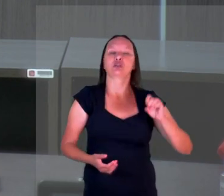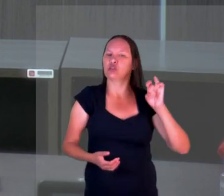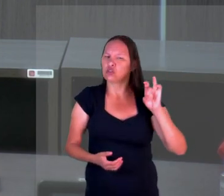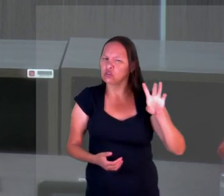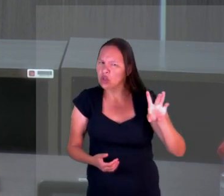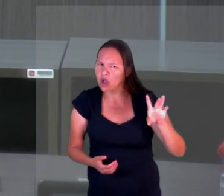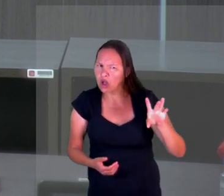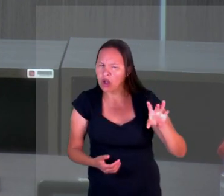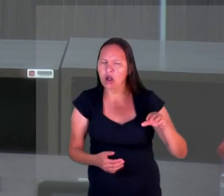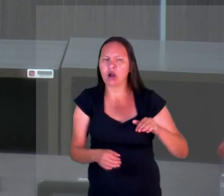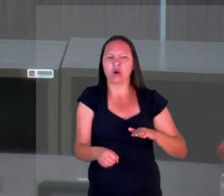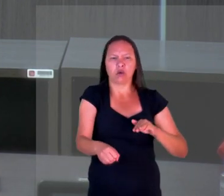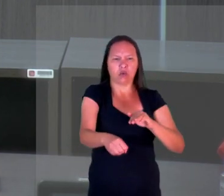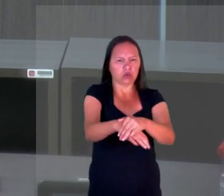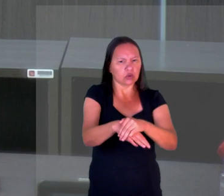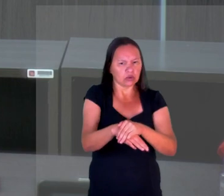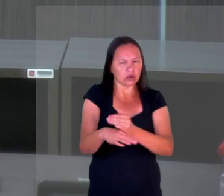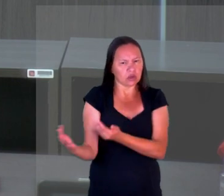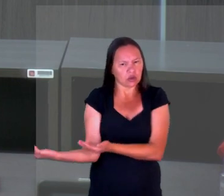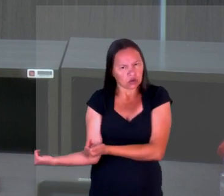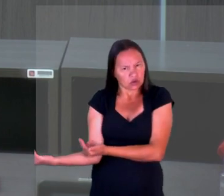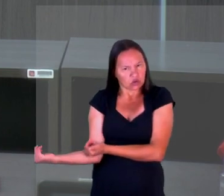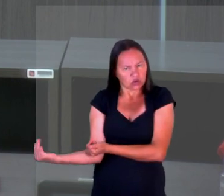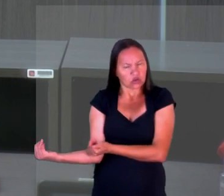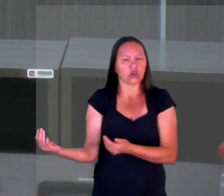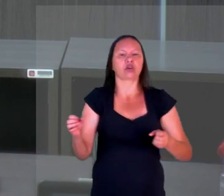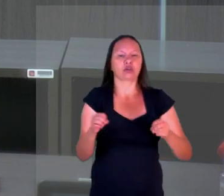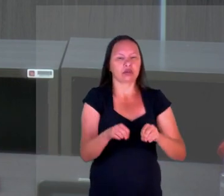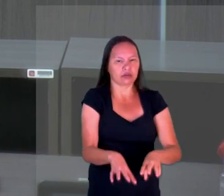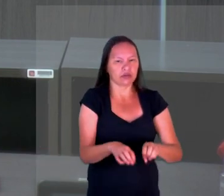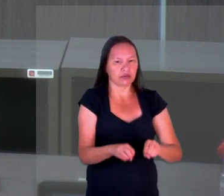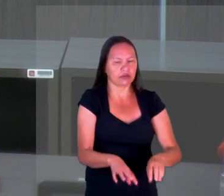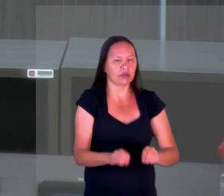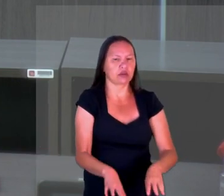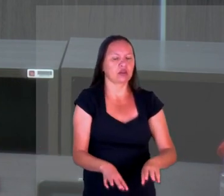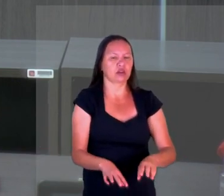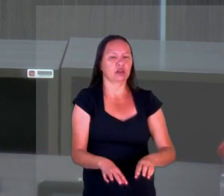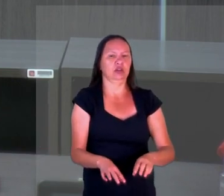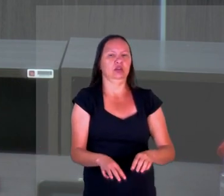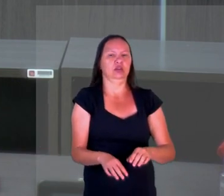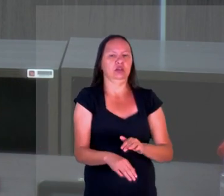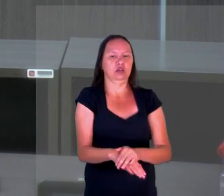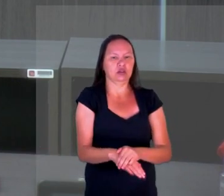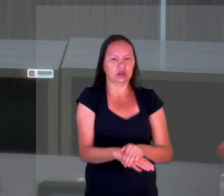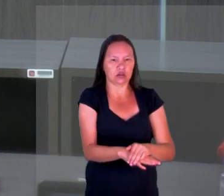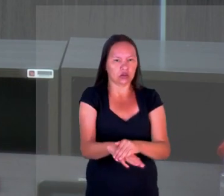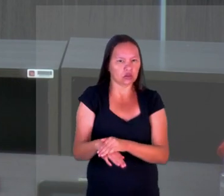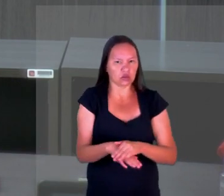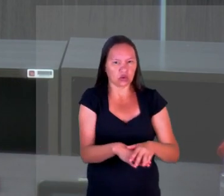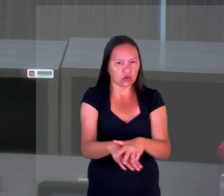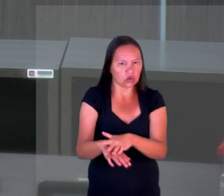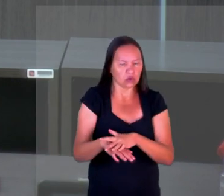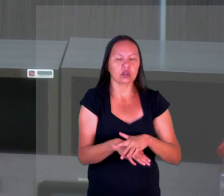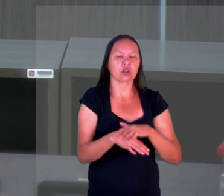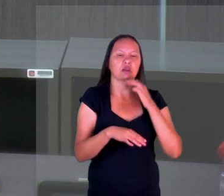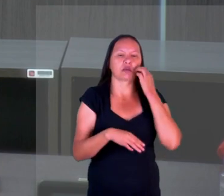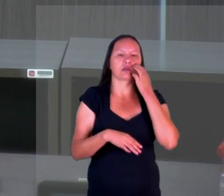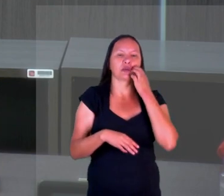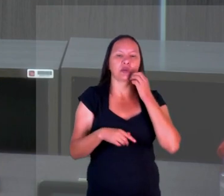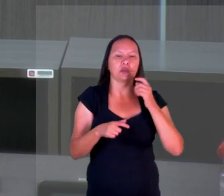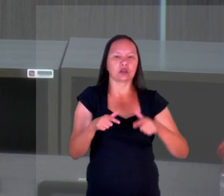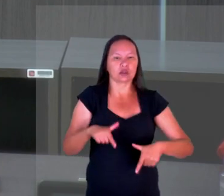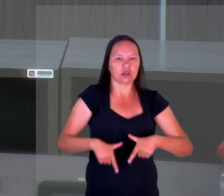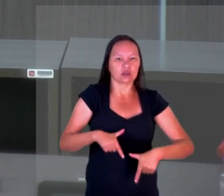trabalho de inclusão de jovens né Oferece educação oferece promoção eh profissional